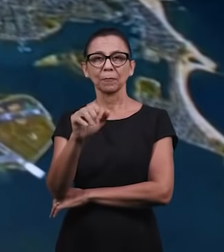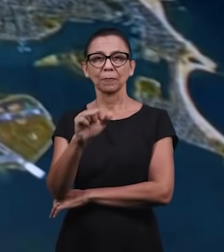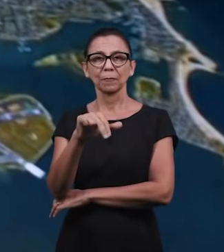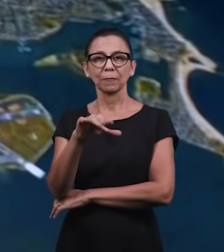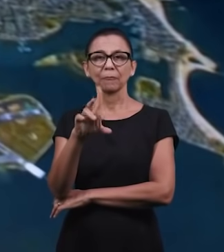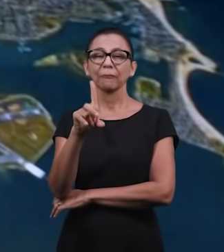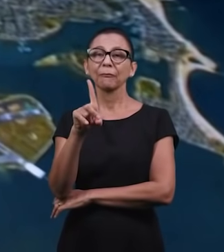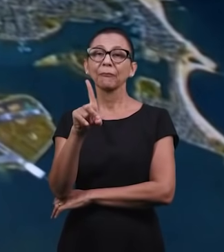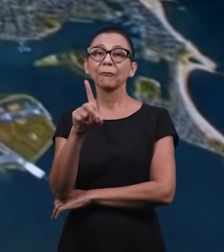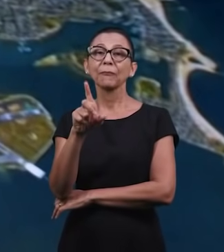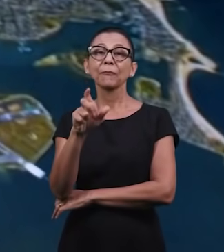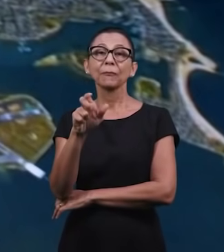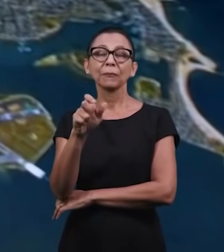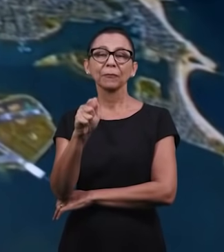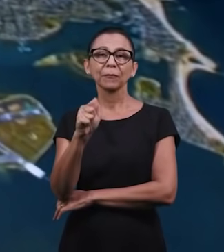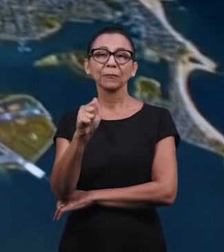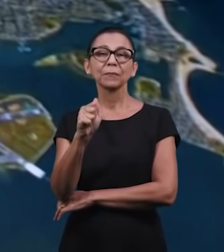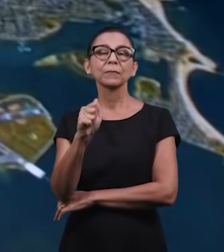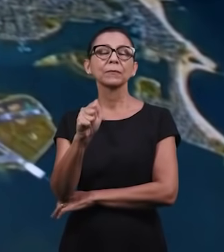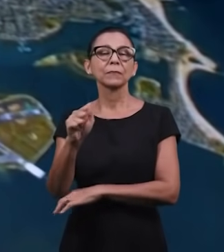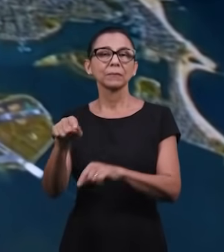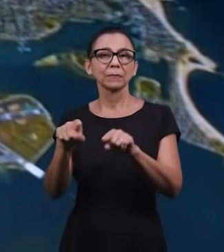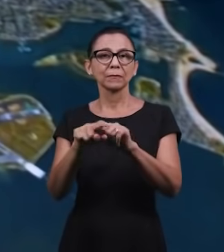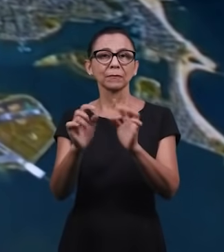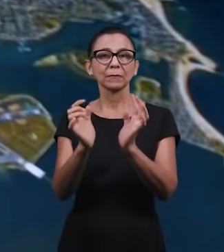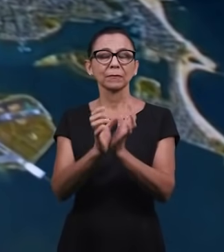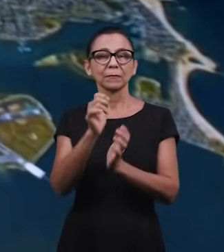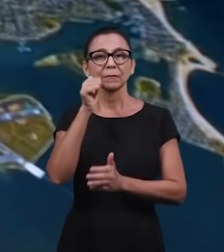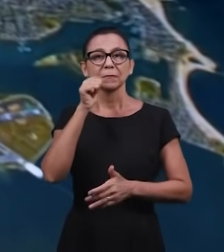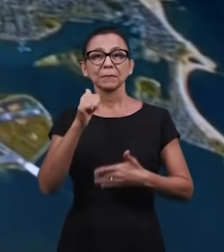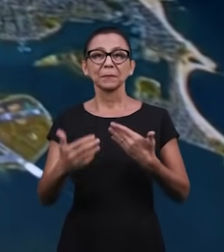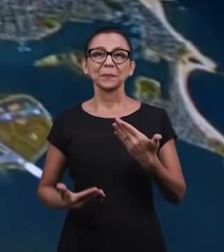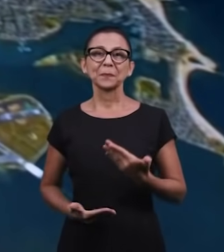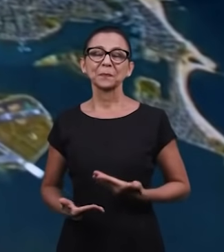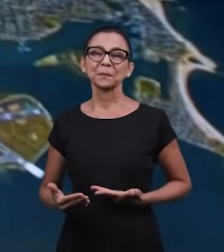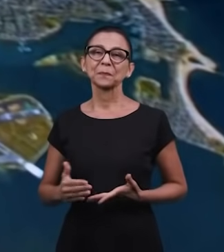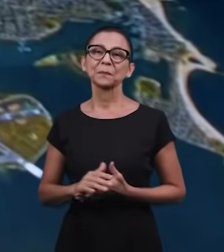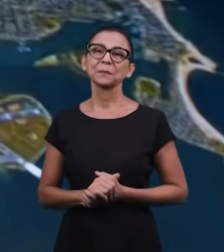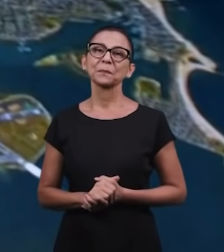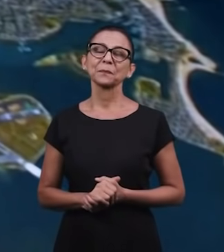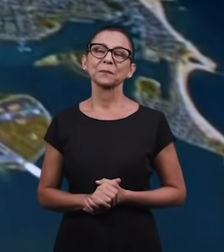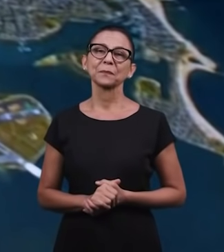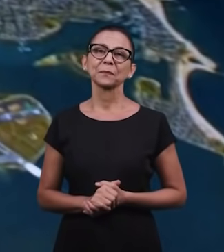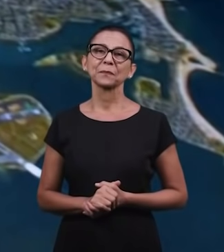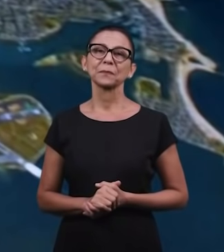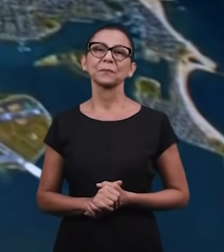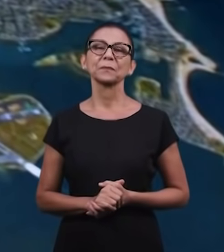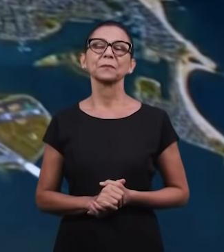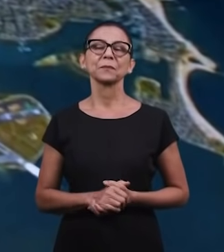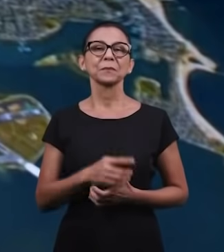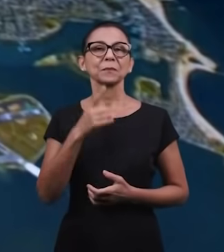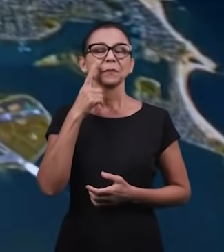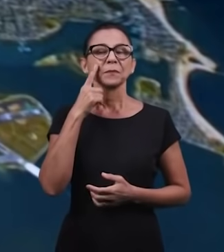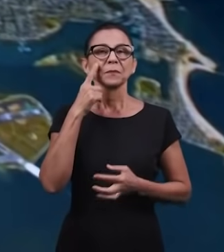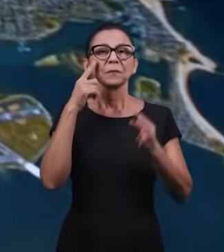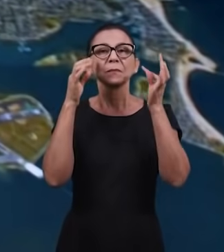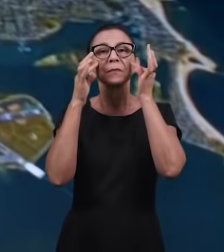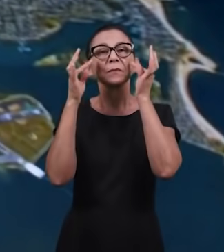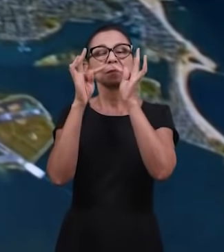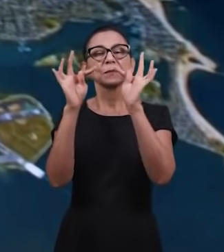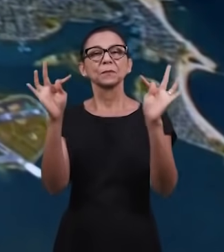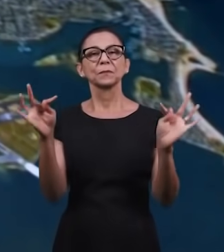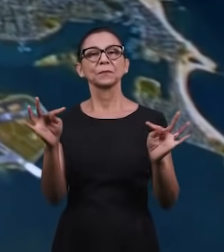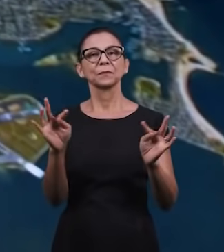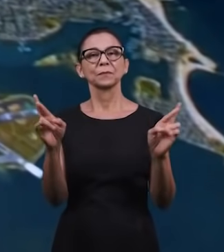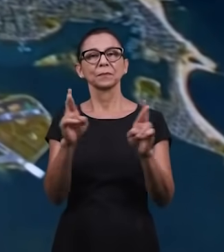E a irmã Fernanda, ela faz parte também do grupo de senhoras da igreja e ela vai nos dar também uma informação, um